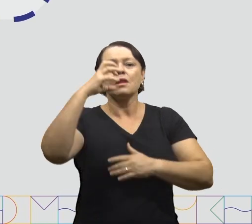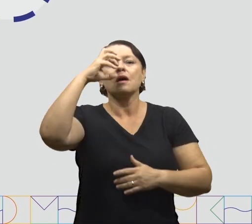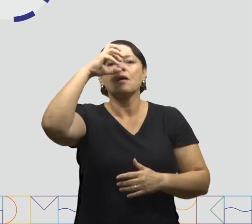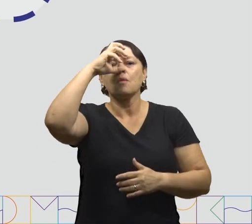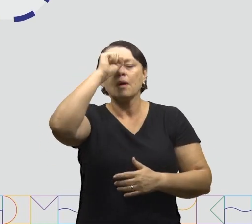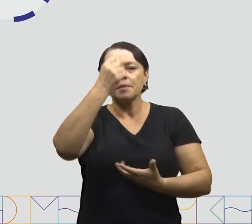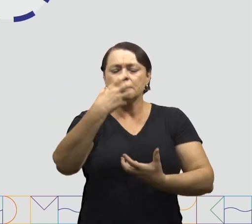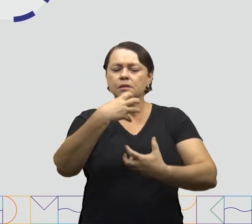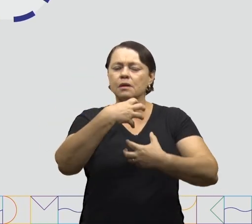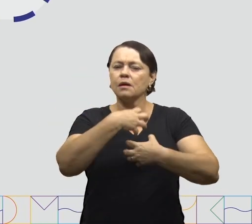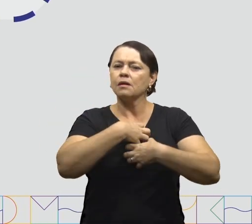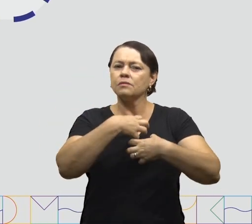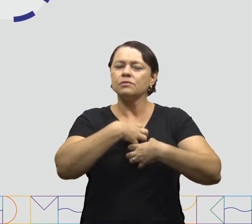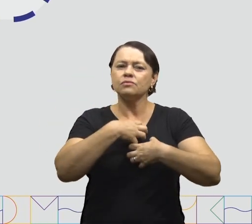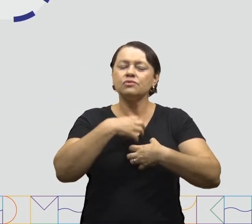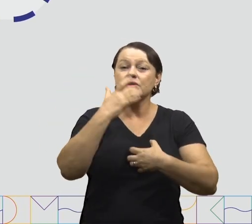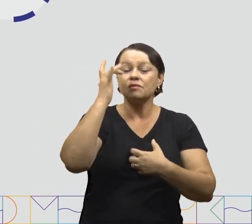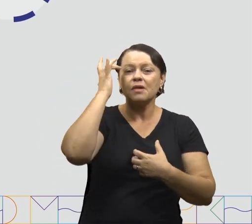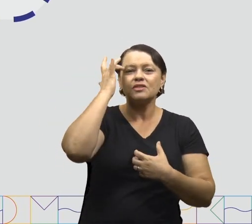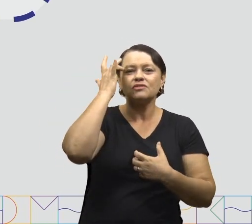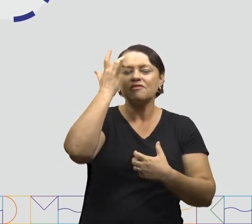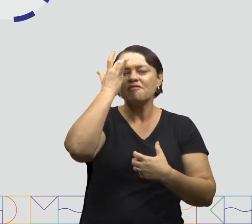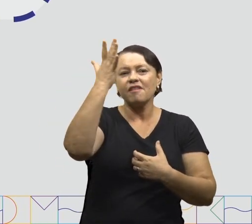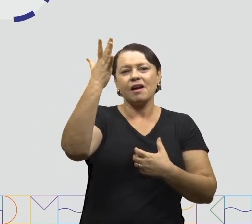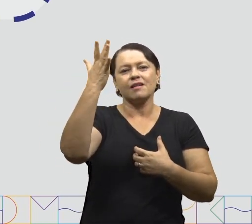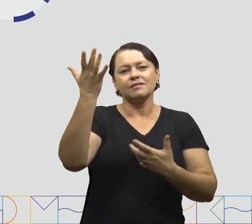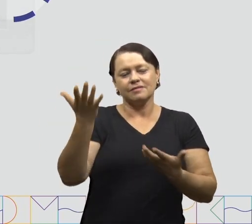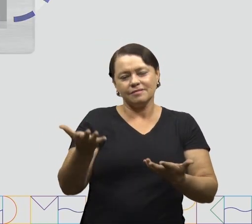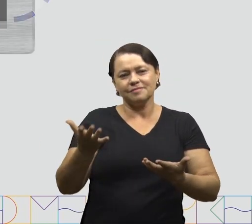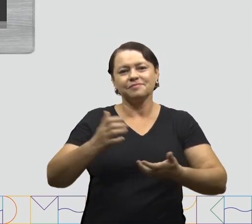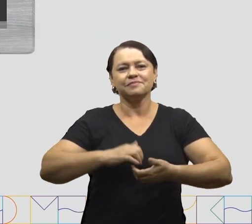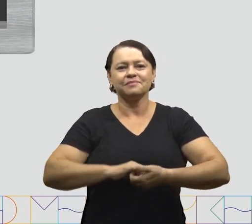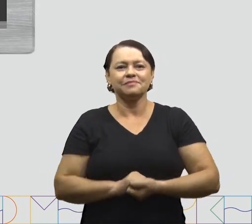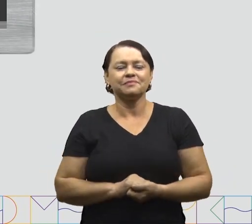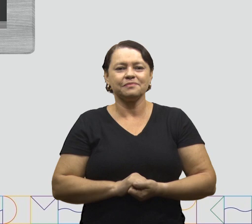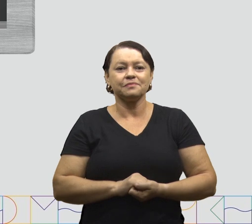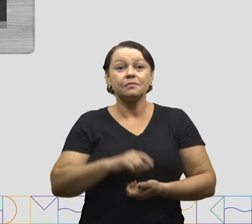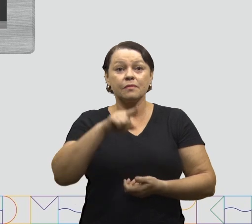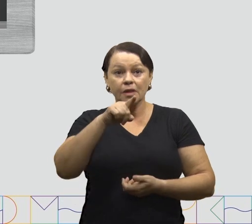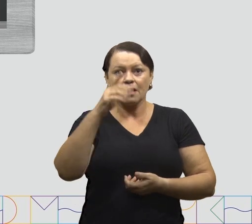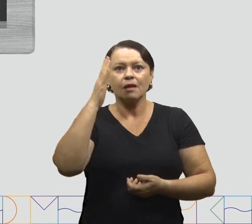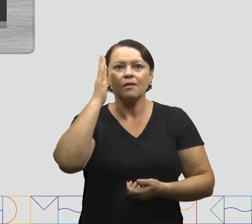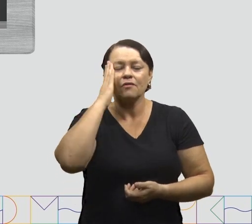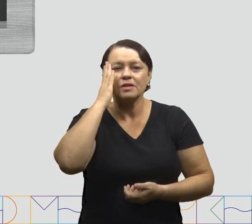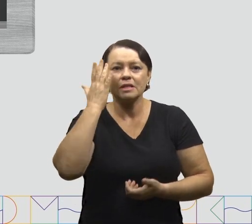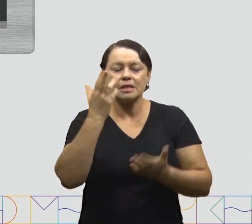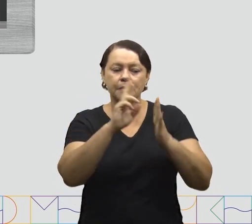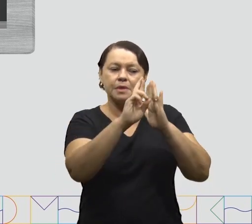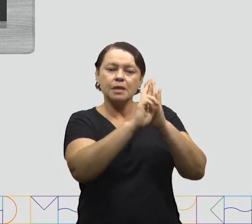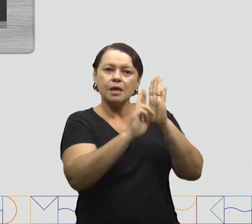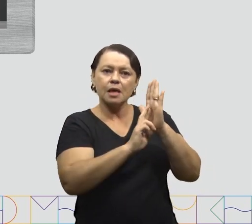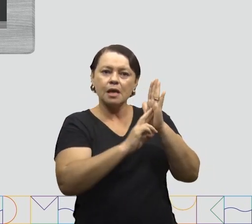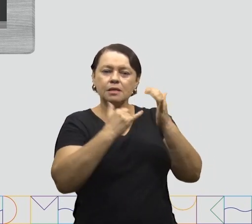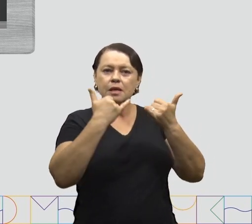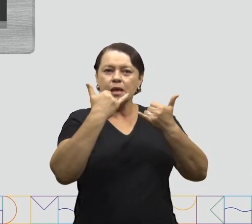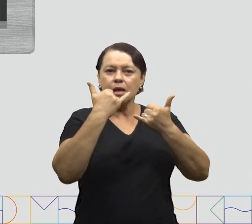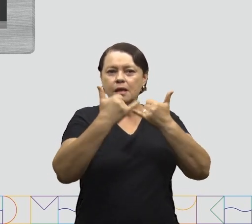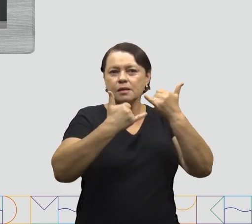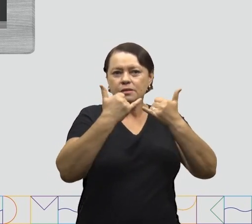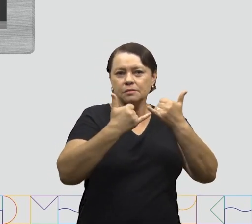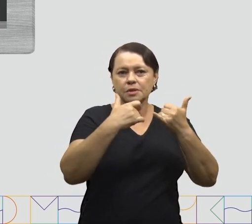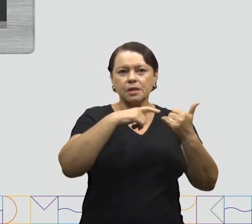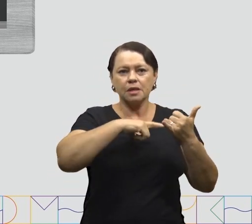ao aprendizado de forma mais direta e segura. Você sabia que as regras de jogo fazem parte de um